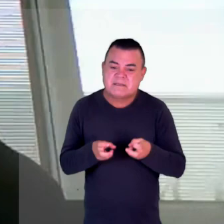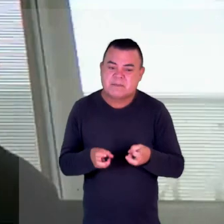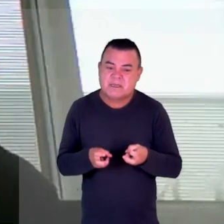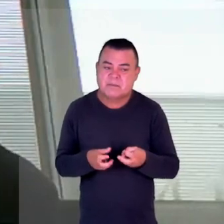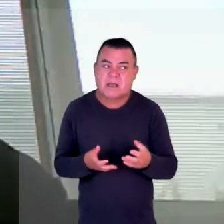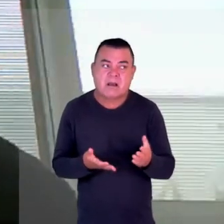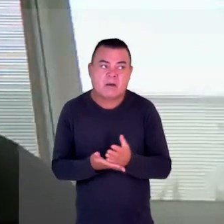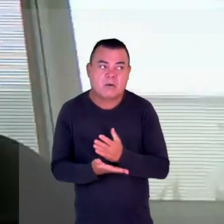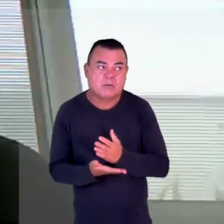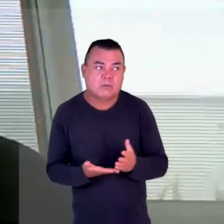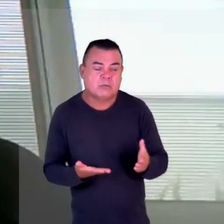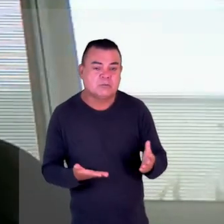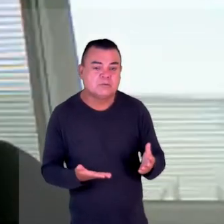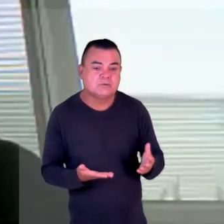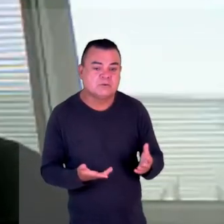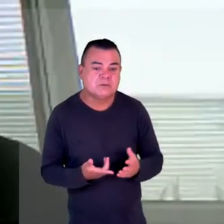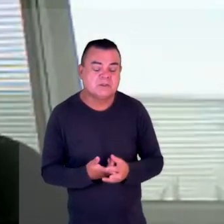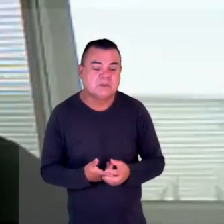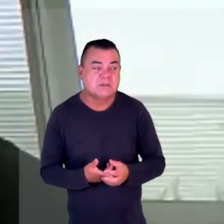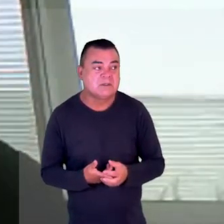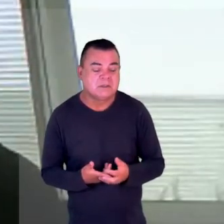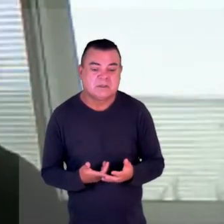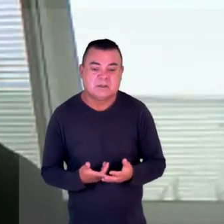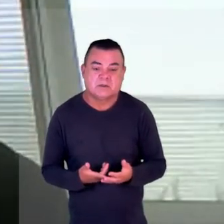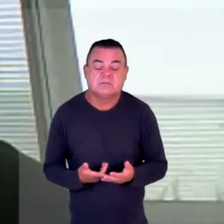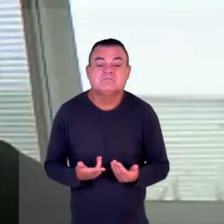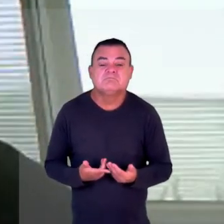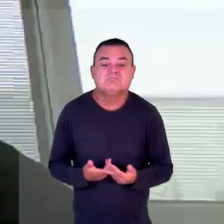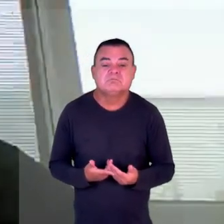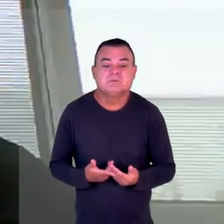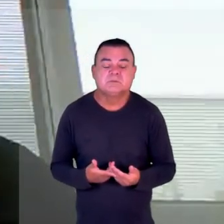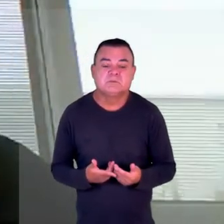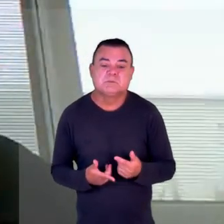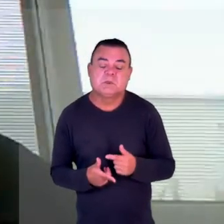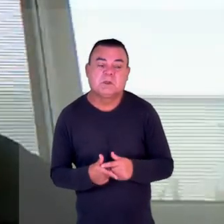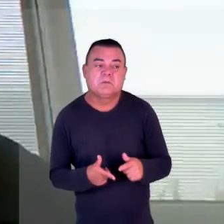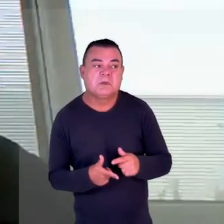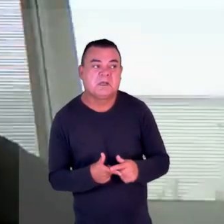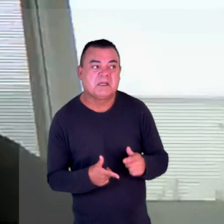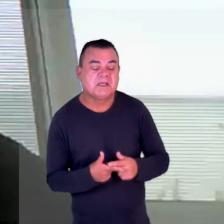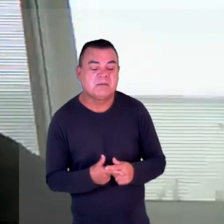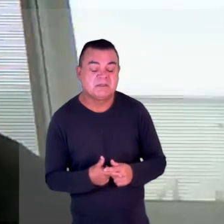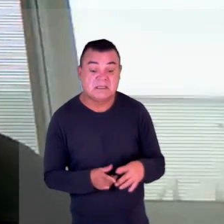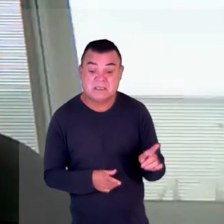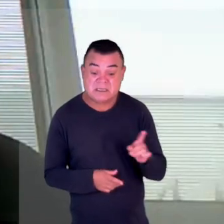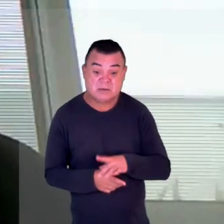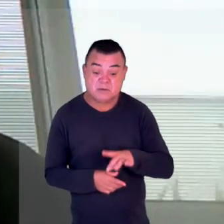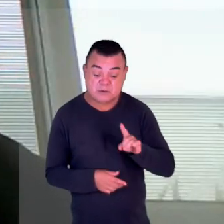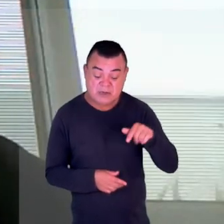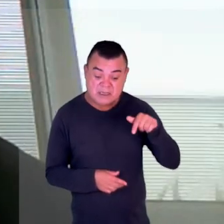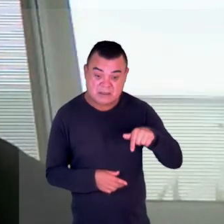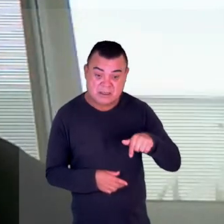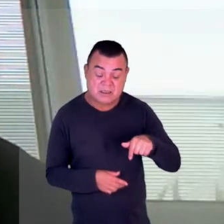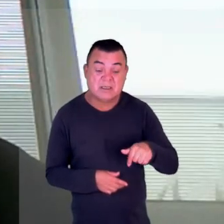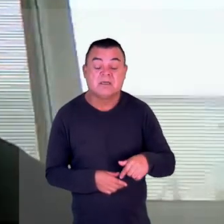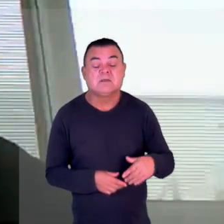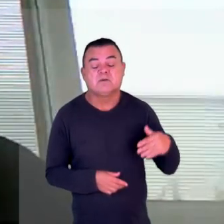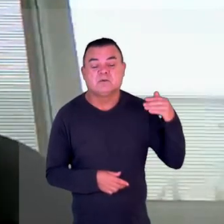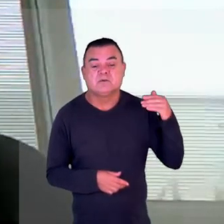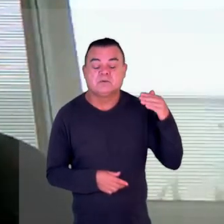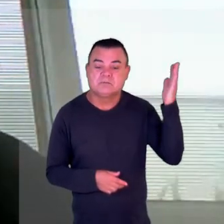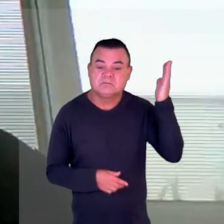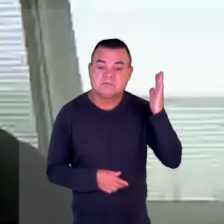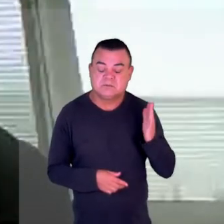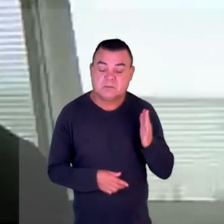nuvens né não apenas aqui a nossa visão Nacional mas até